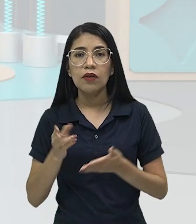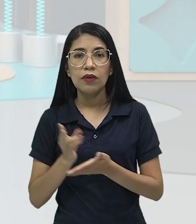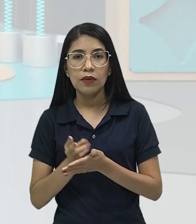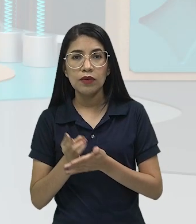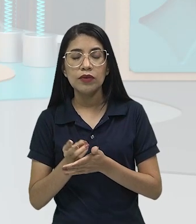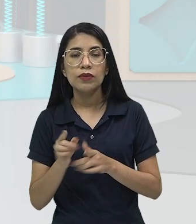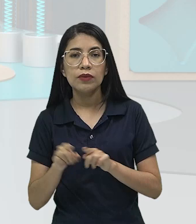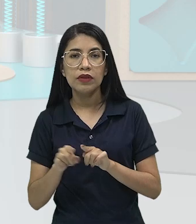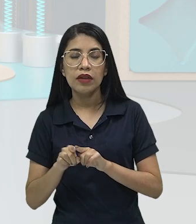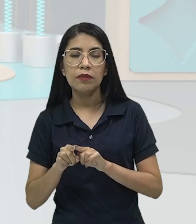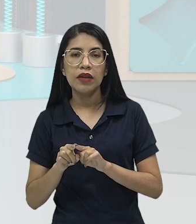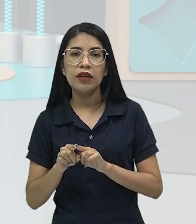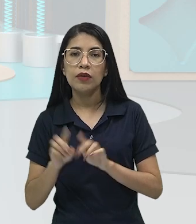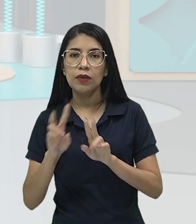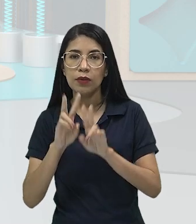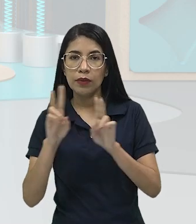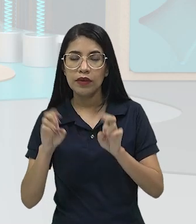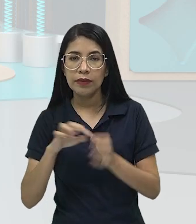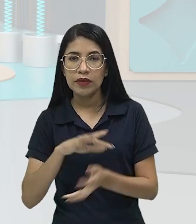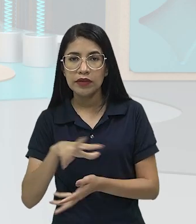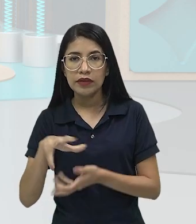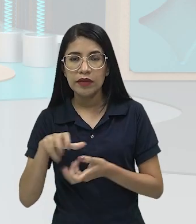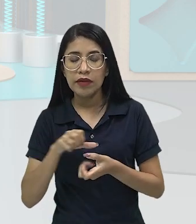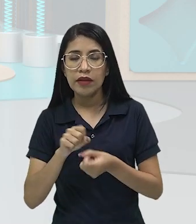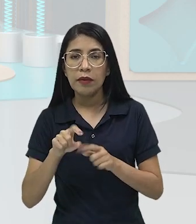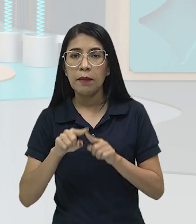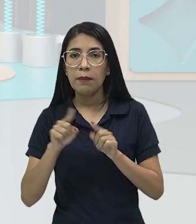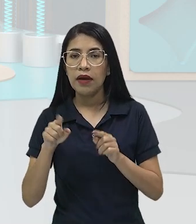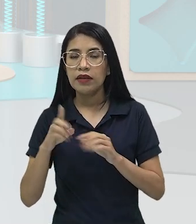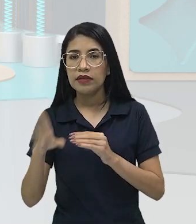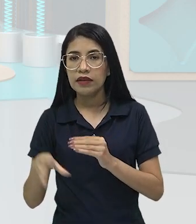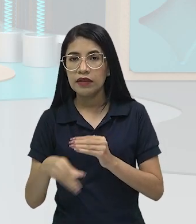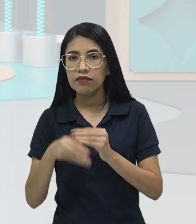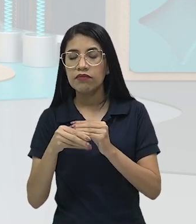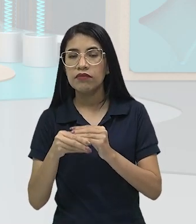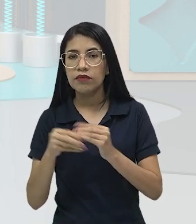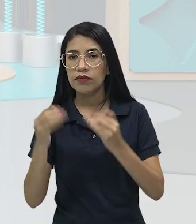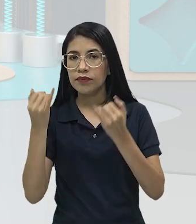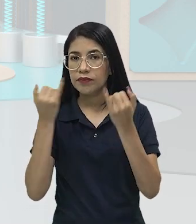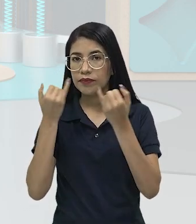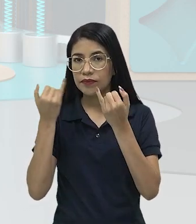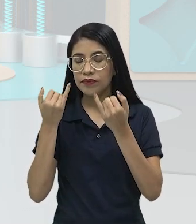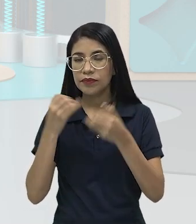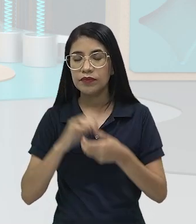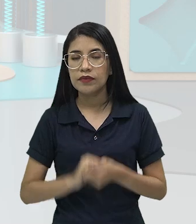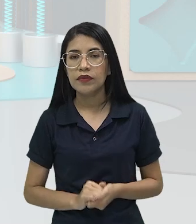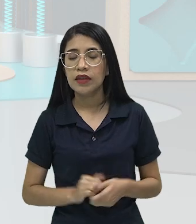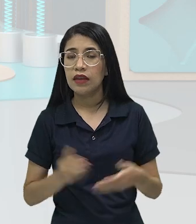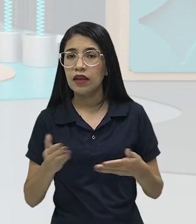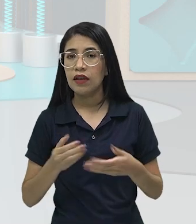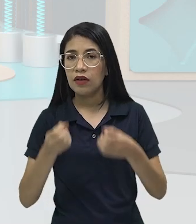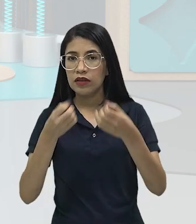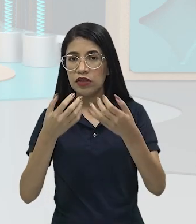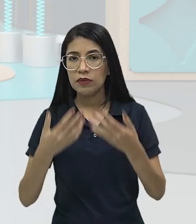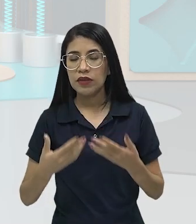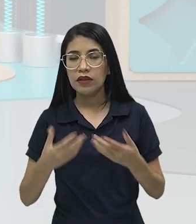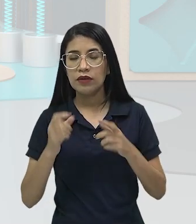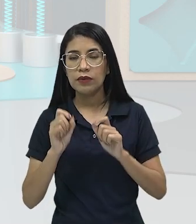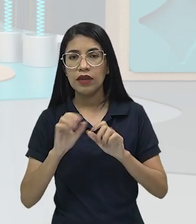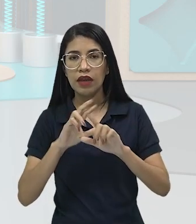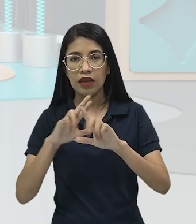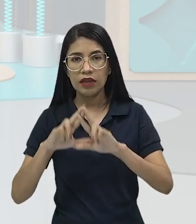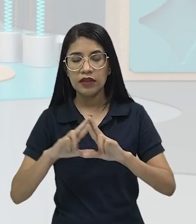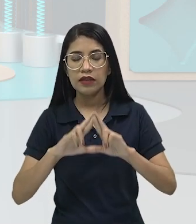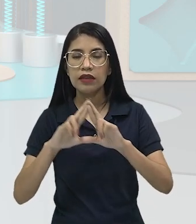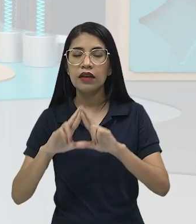minha temática de sustentabilidade, mas eu estou acrescentando informações. Agora eu estou falando sobre reciclagem.